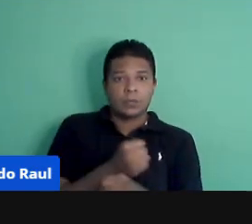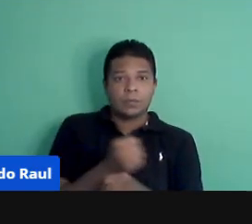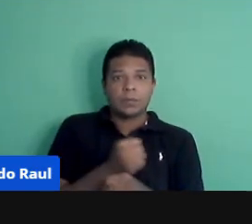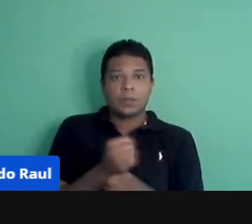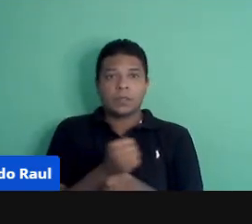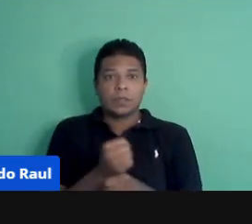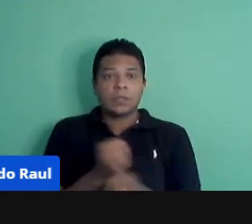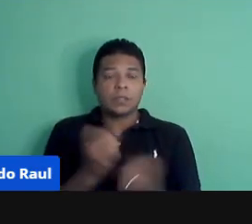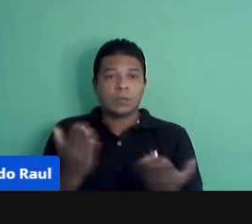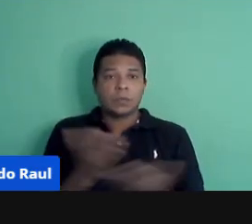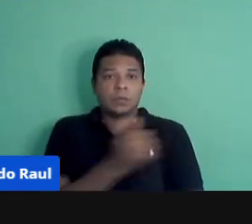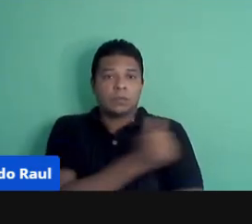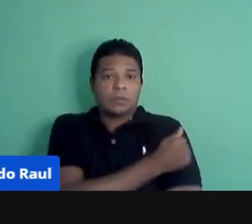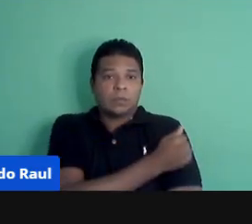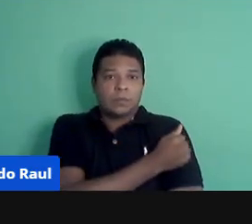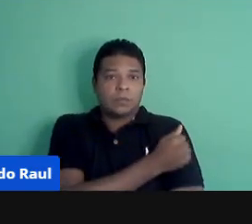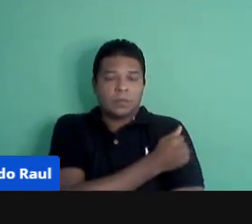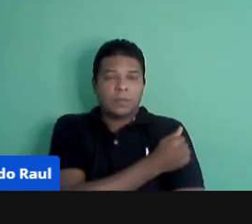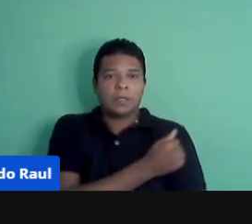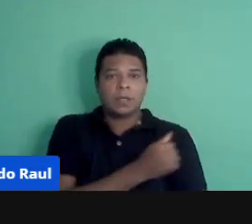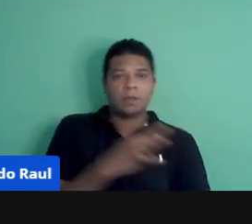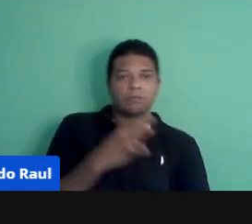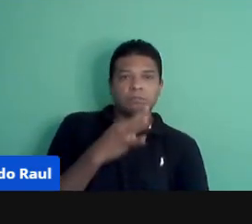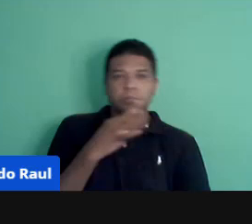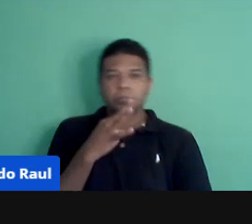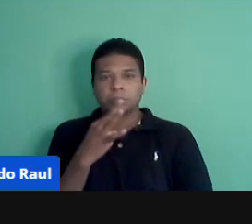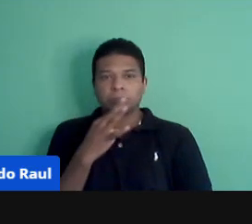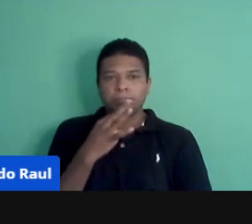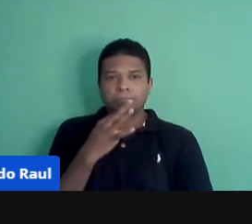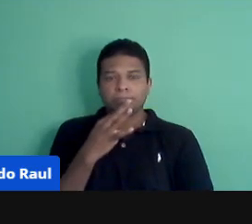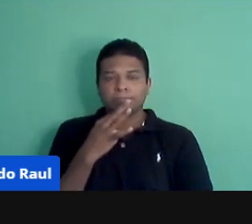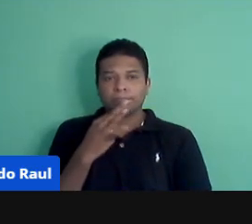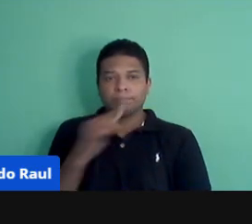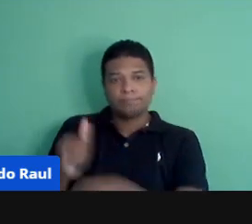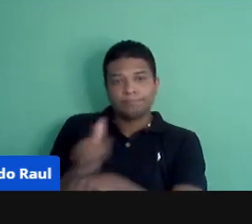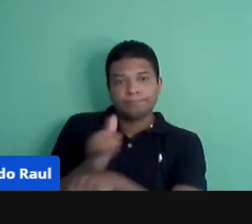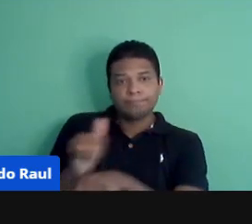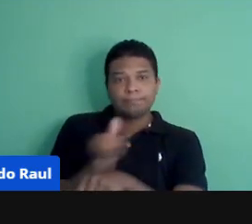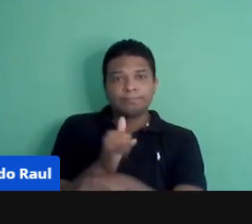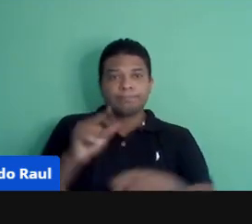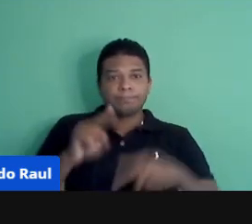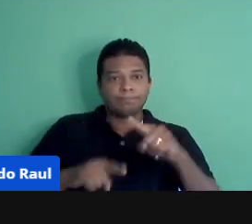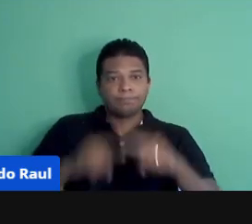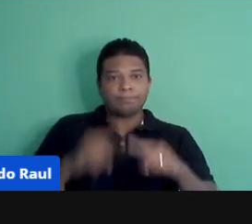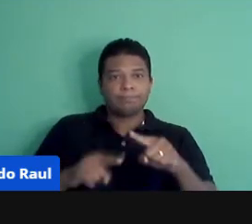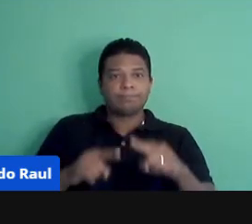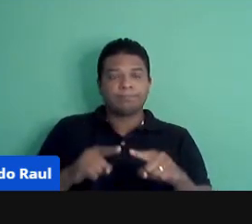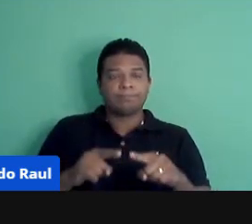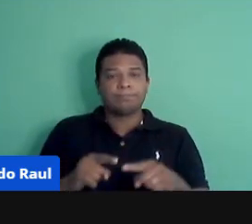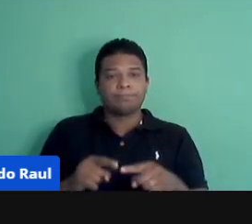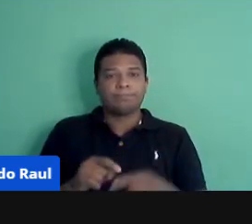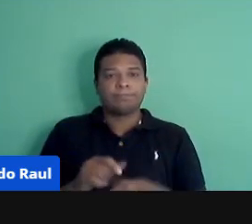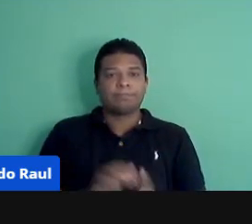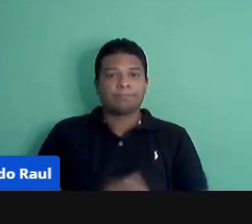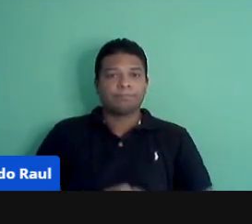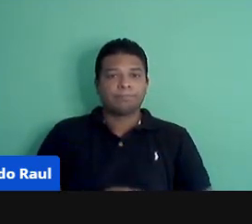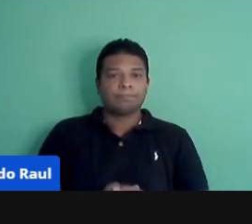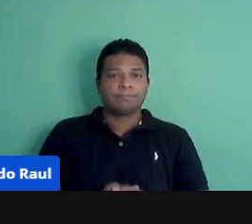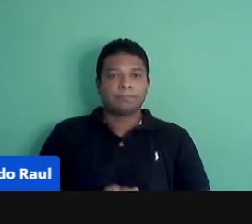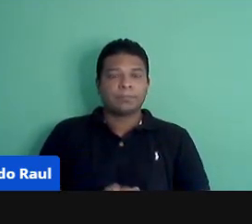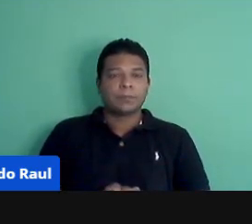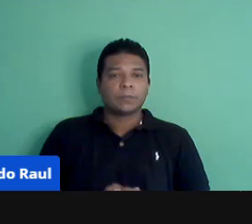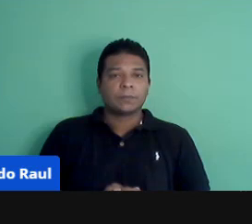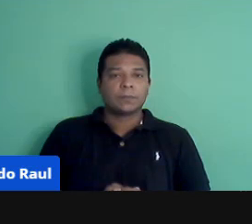foram também se familiarizando com muitas dessas estratégias e ferramentas, né? Então, eu penso que essas são